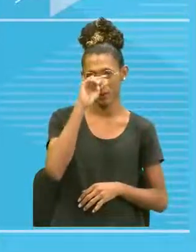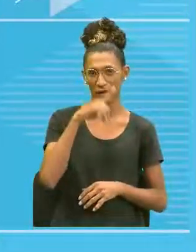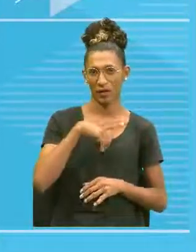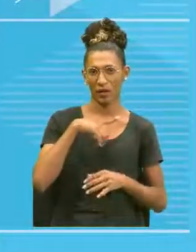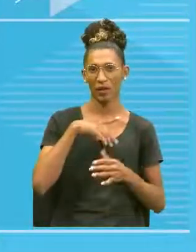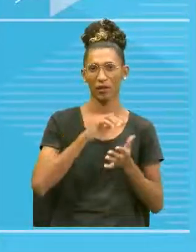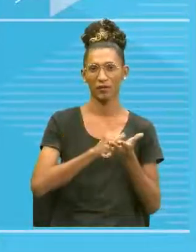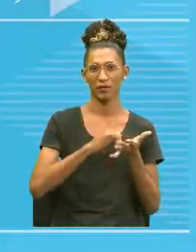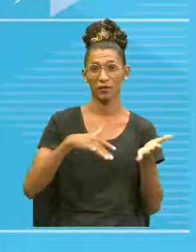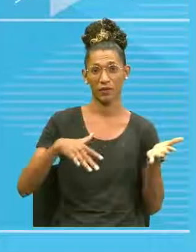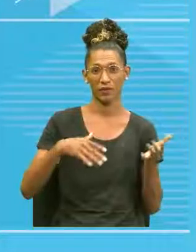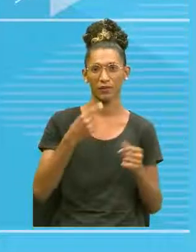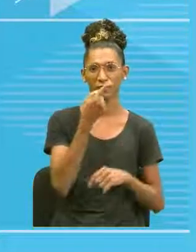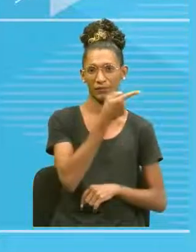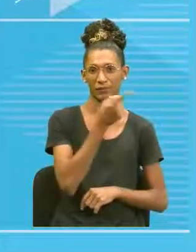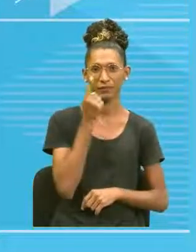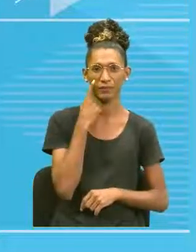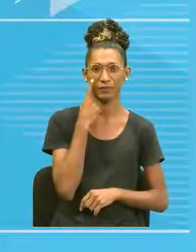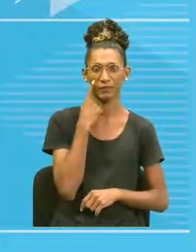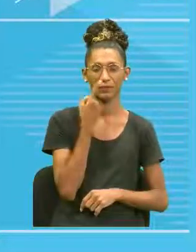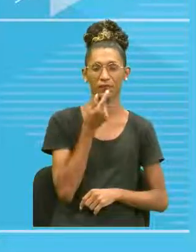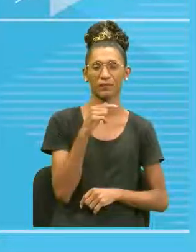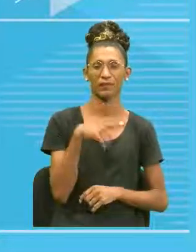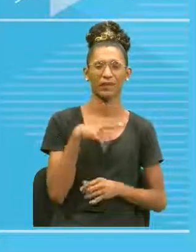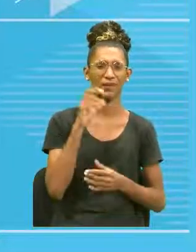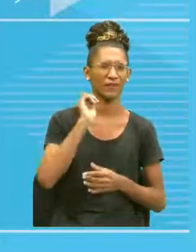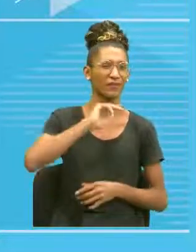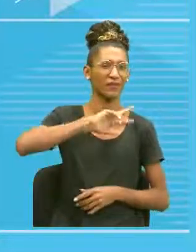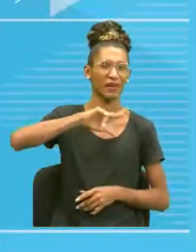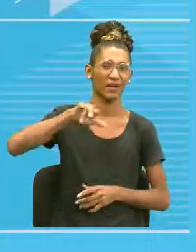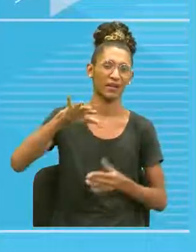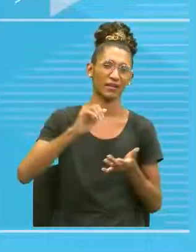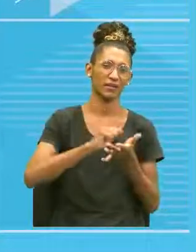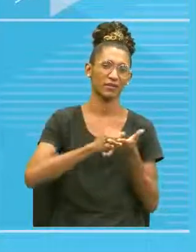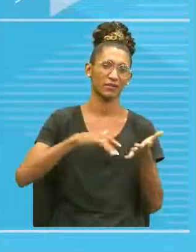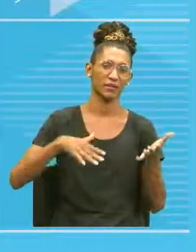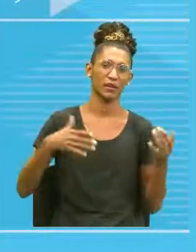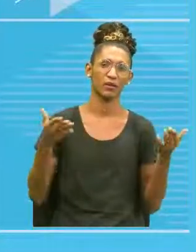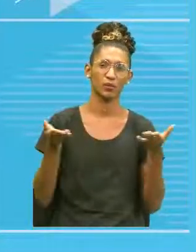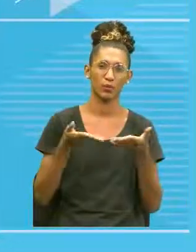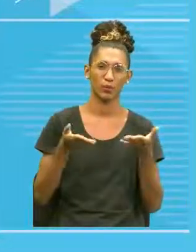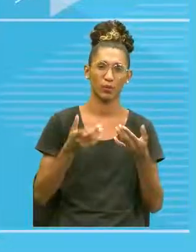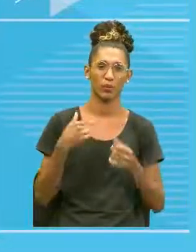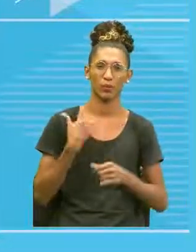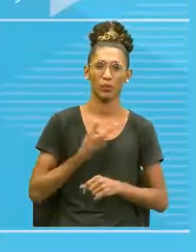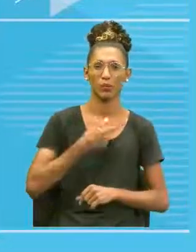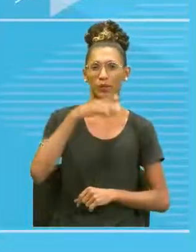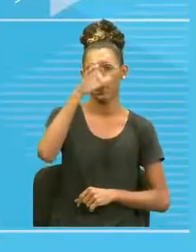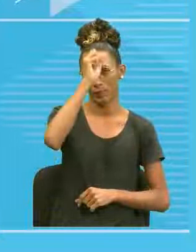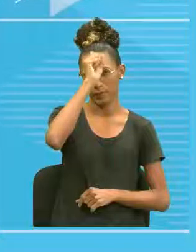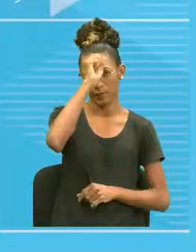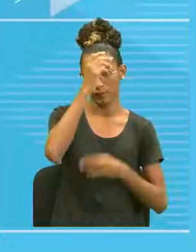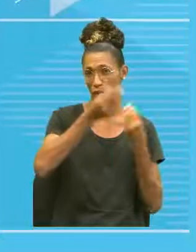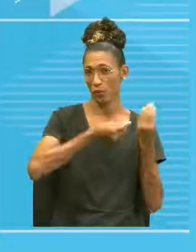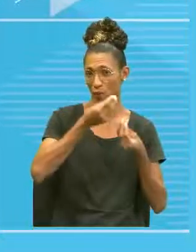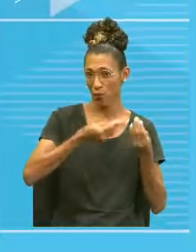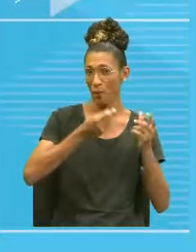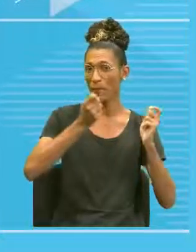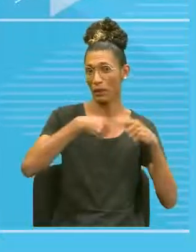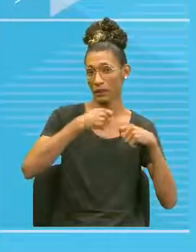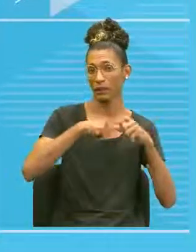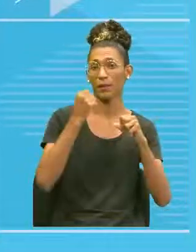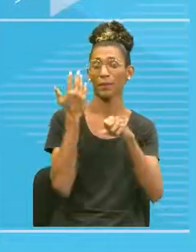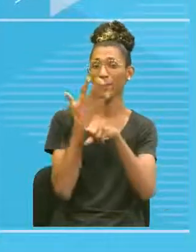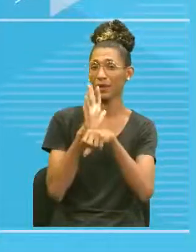ter um exercício está aqui aliás tem vários exercícios a gente aprende praticando né na